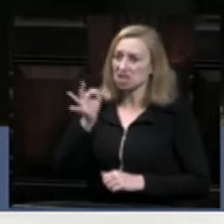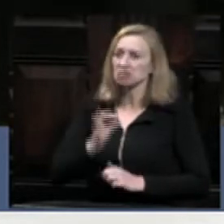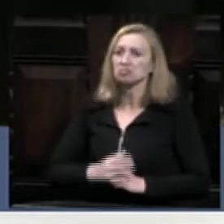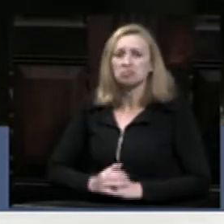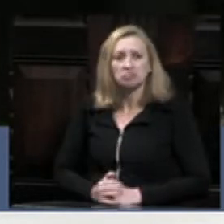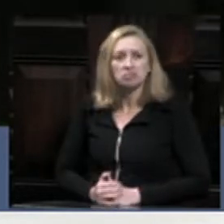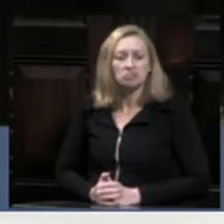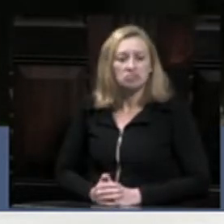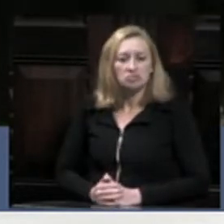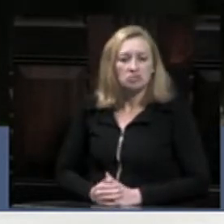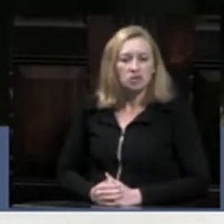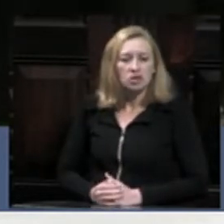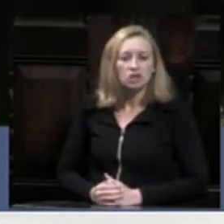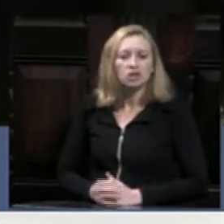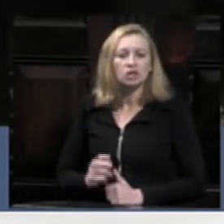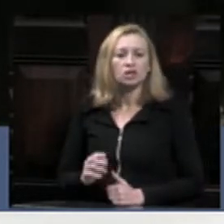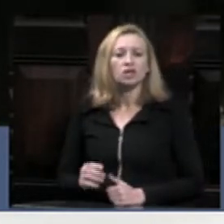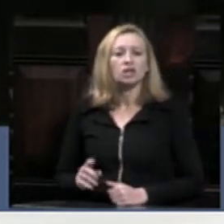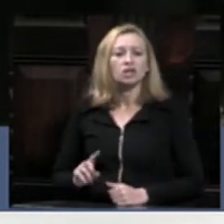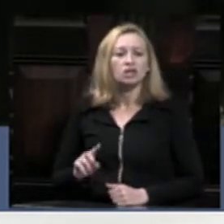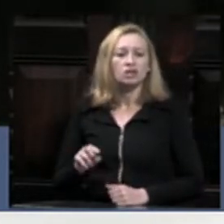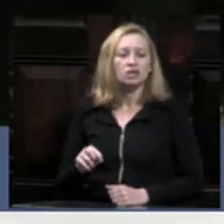corretíssima. E duas